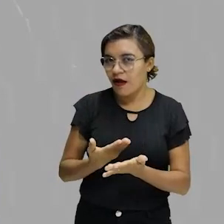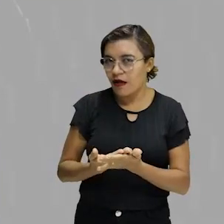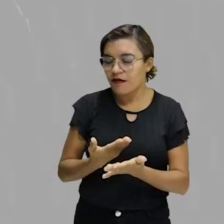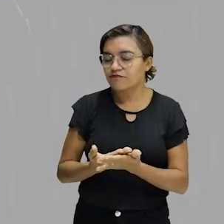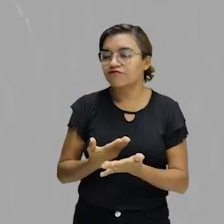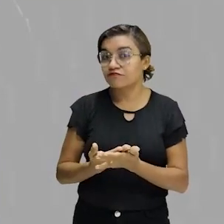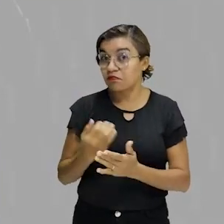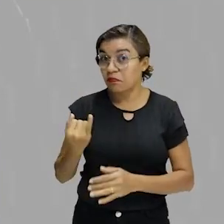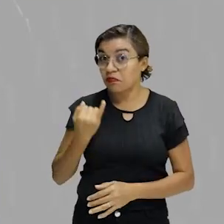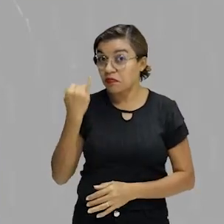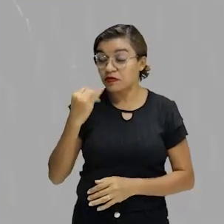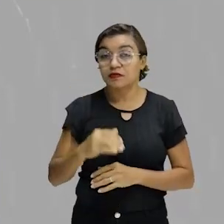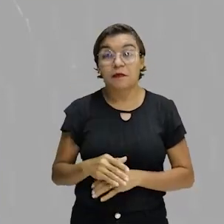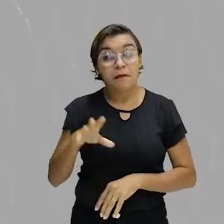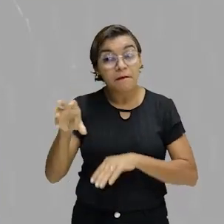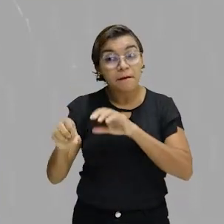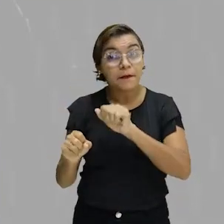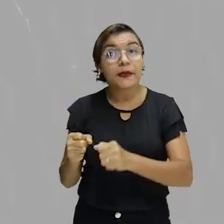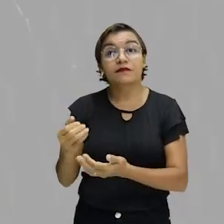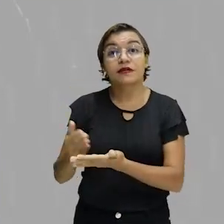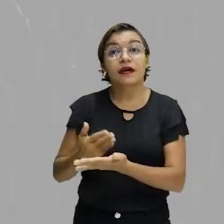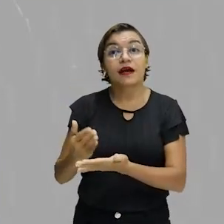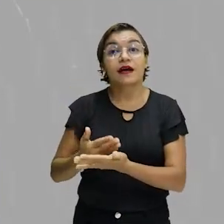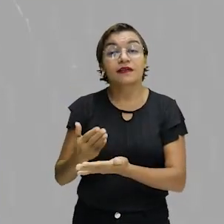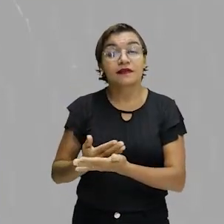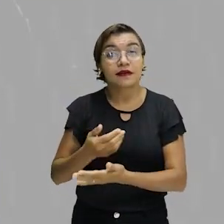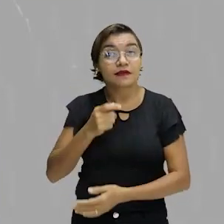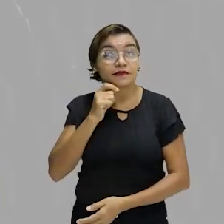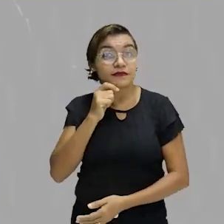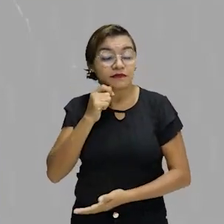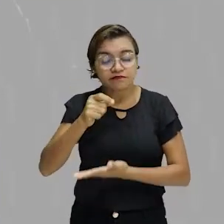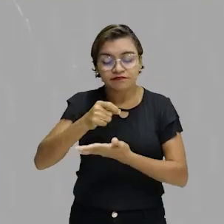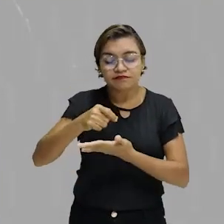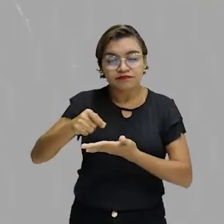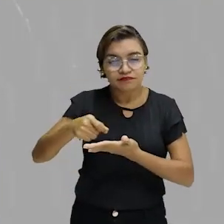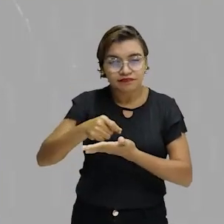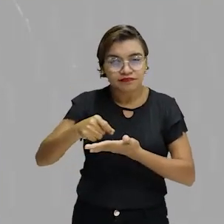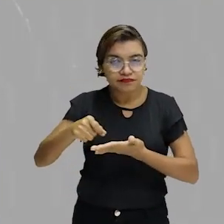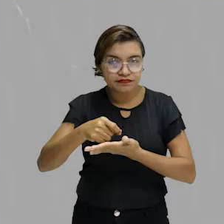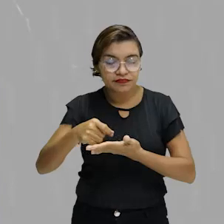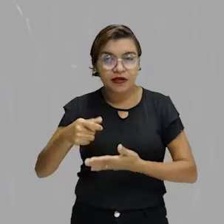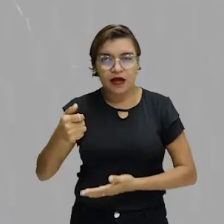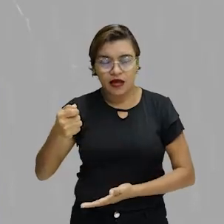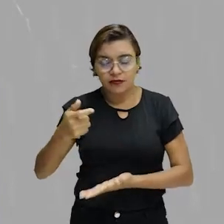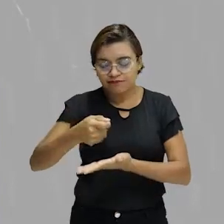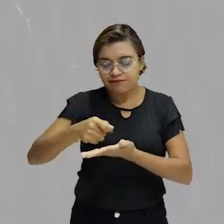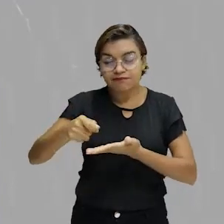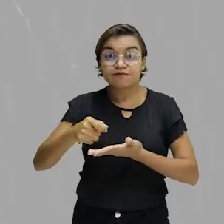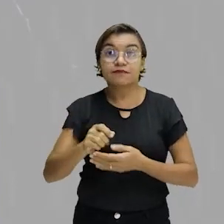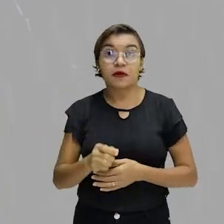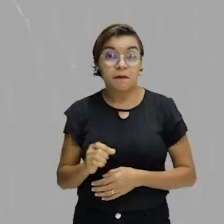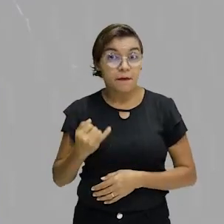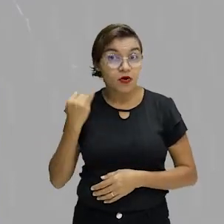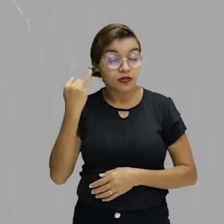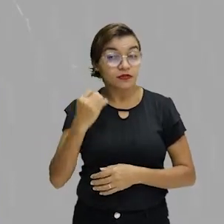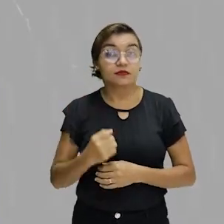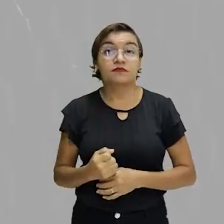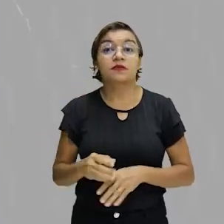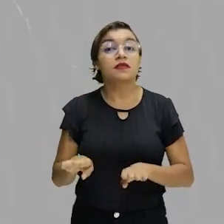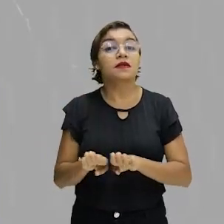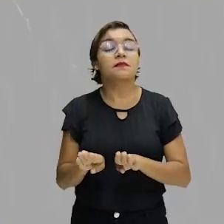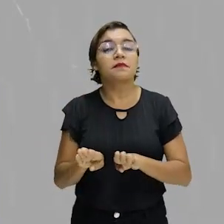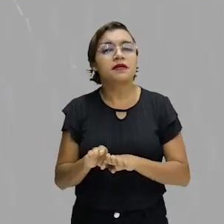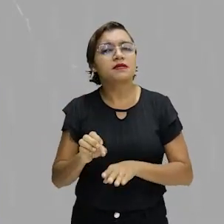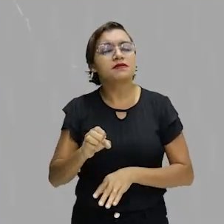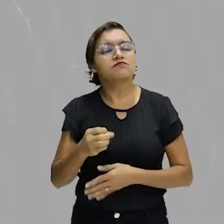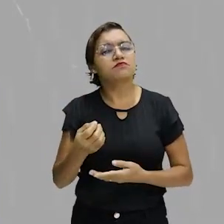pegue o seu caderno lápis caneta borracha para você fazer sua as devidas anotações e sempre que for possível turma